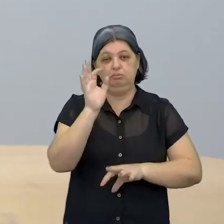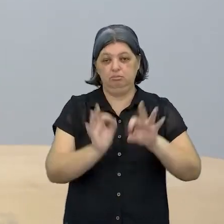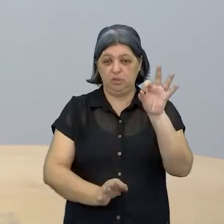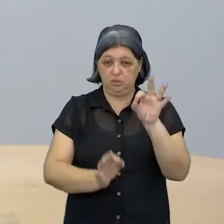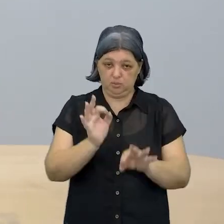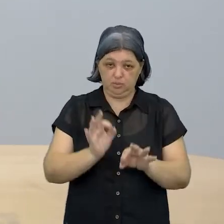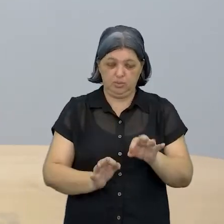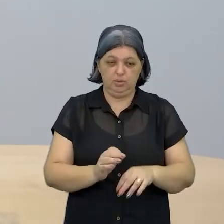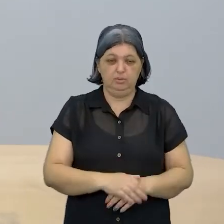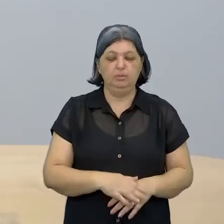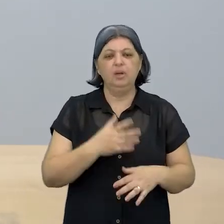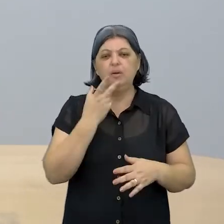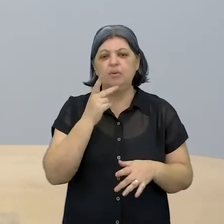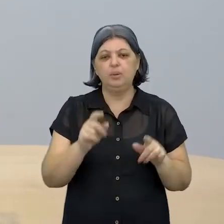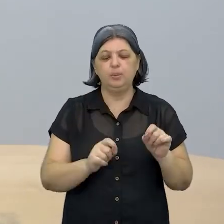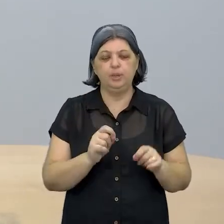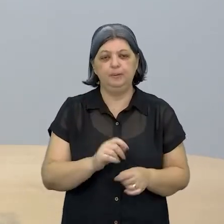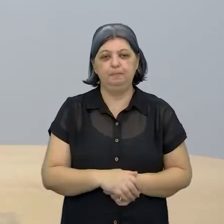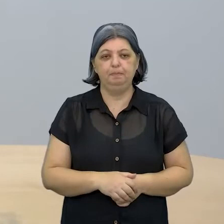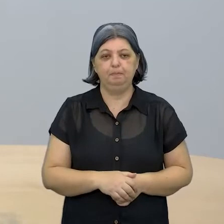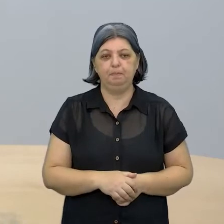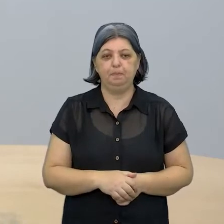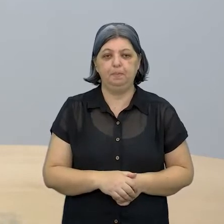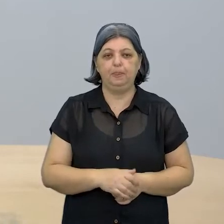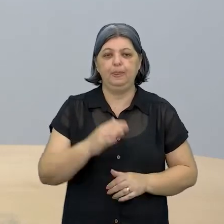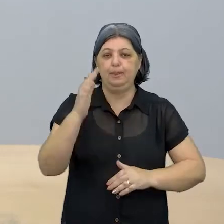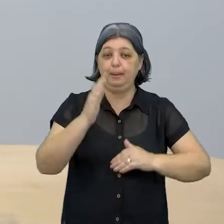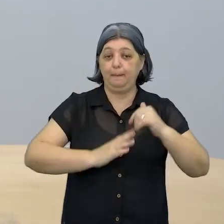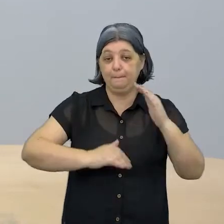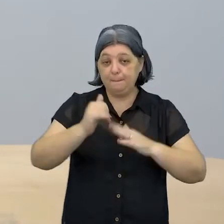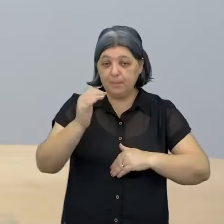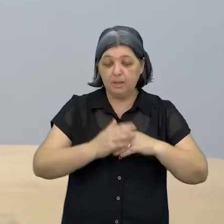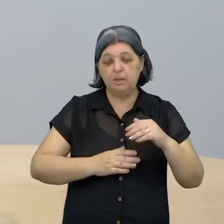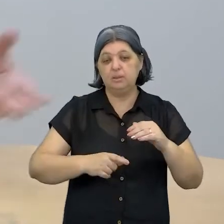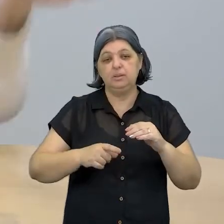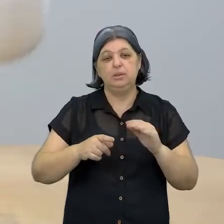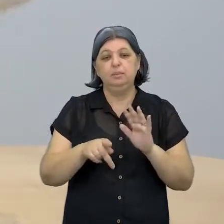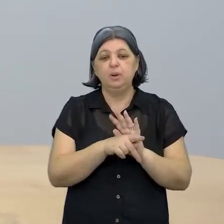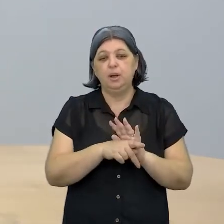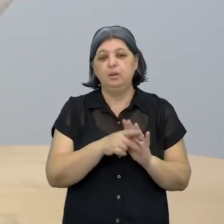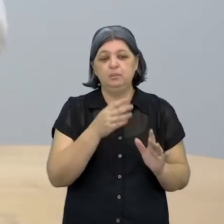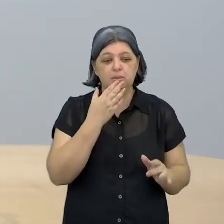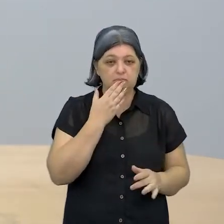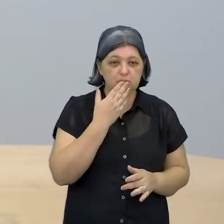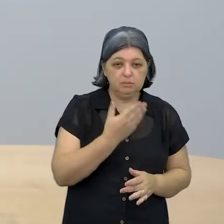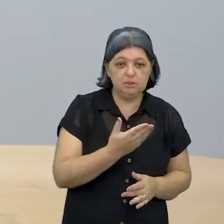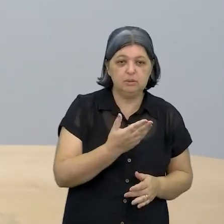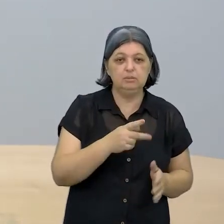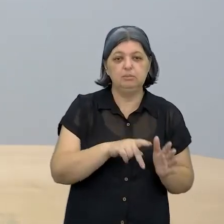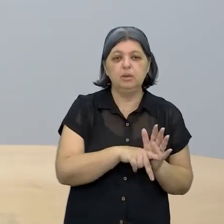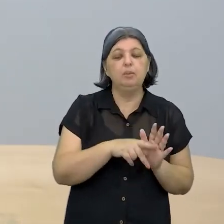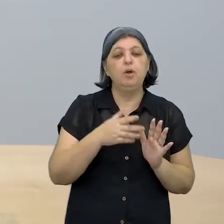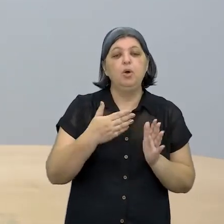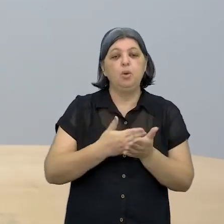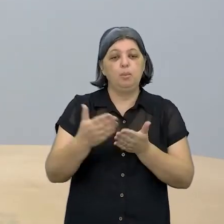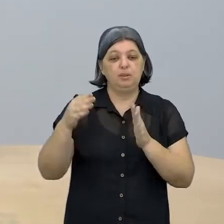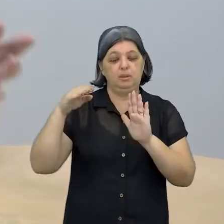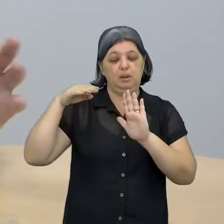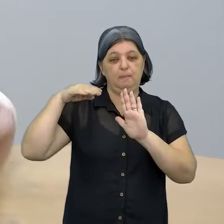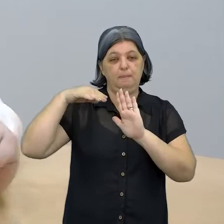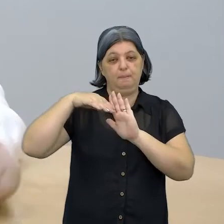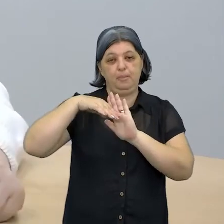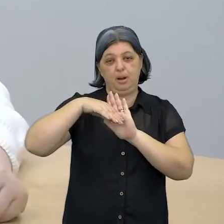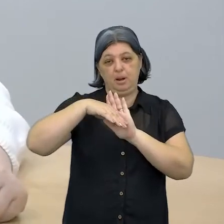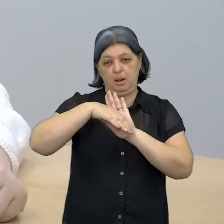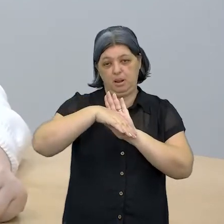diz o seguinte: olha, essa prática dos suplícios ela começa a decair, gradualmente, a